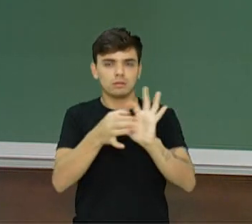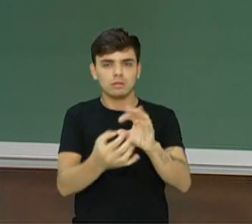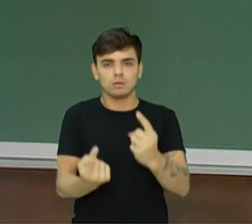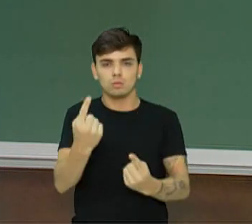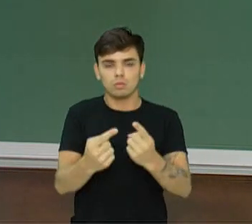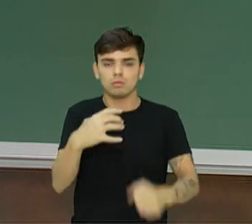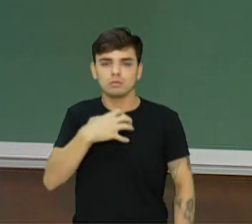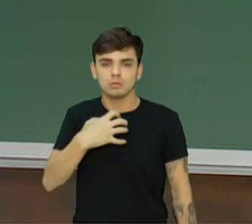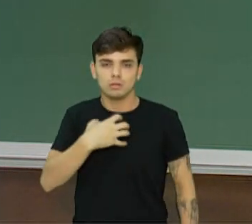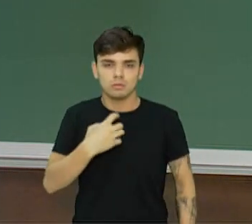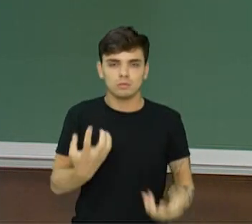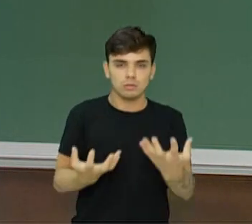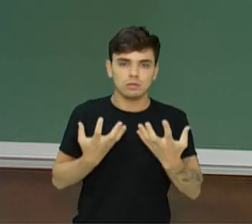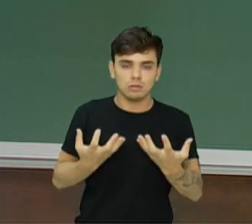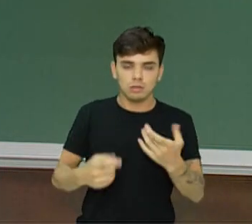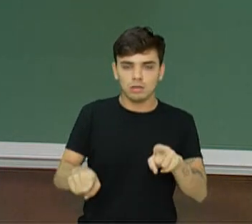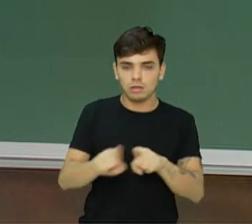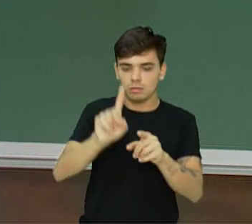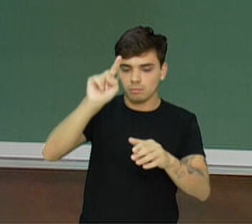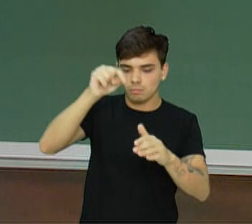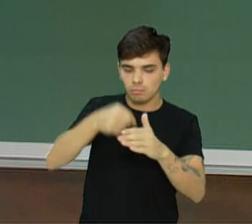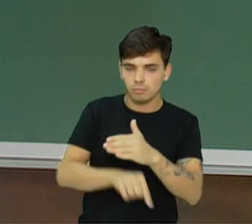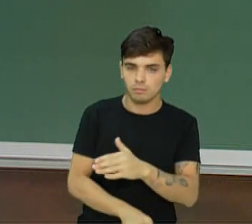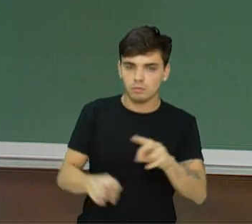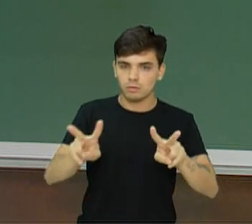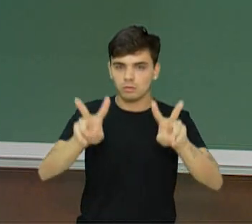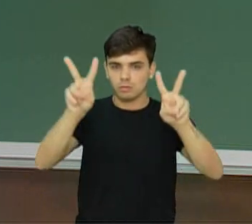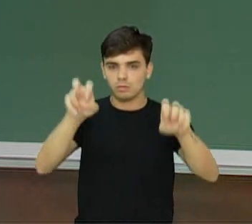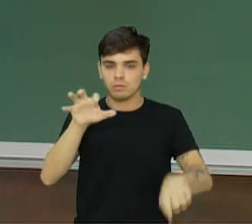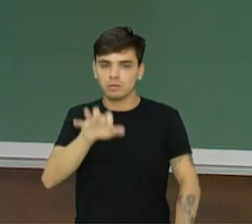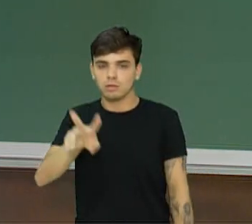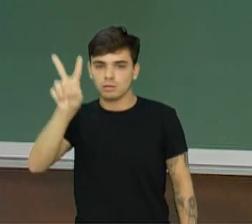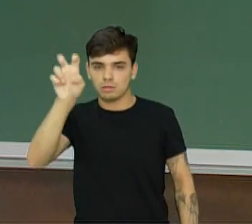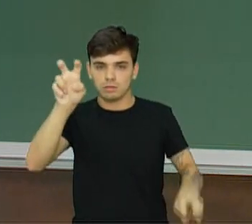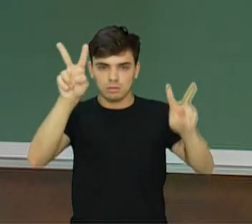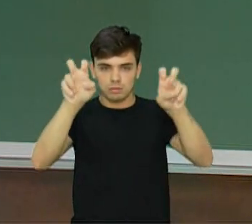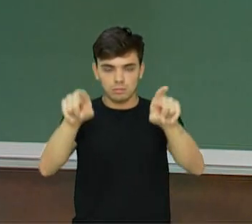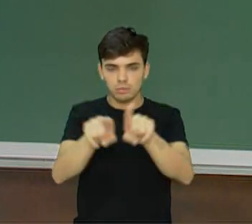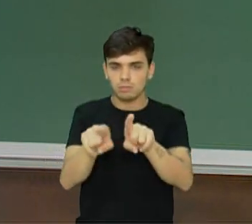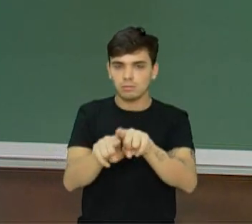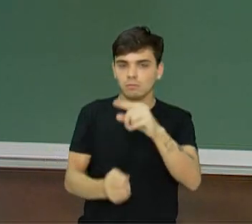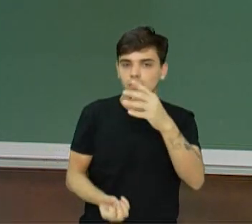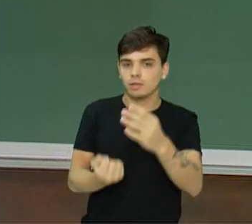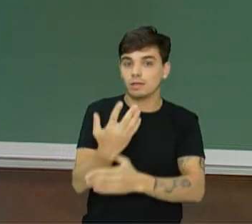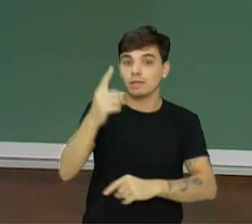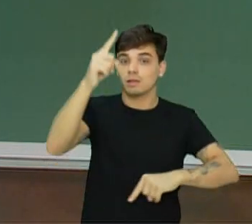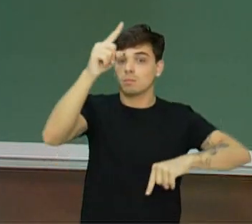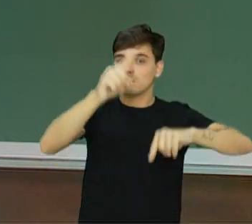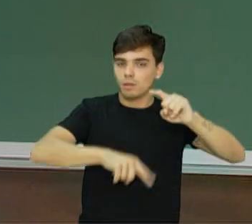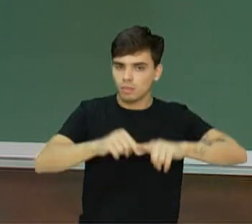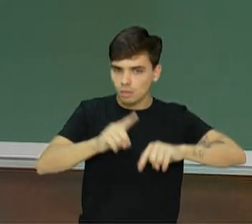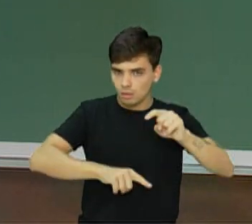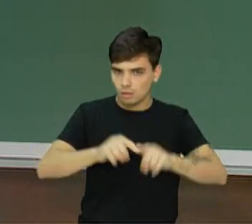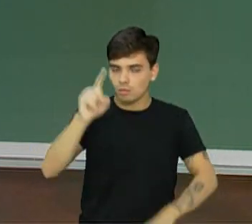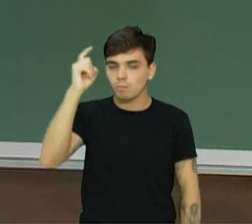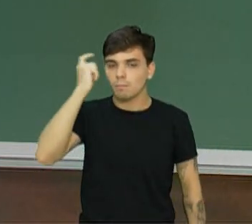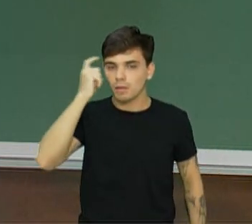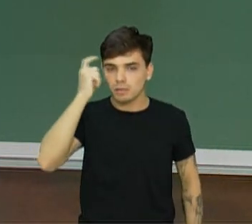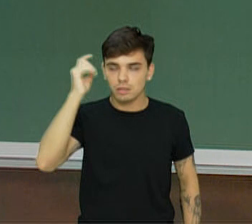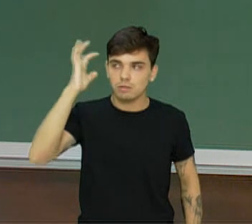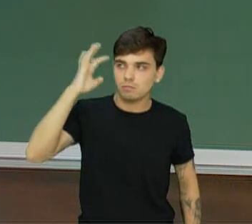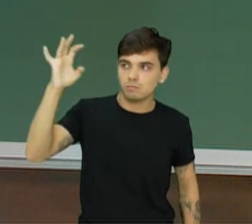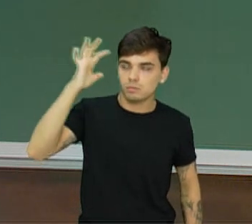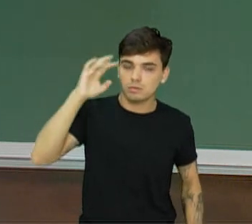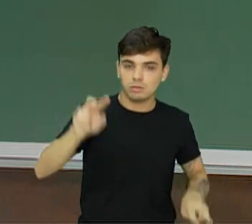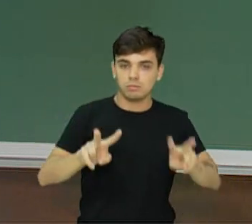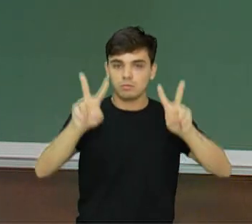que forma que você quer se aprofundar sobre esse tema. Você vai criar então um material pensando e